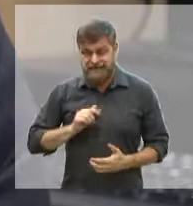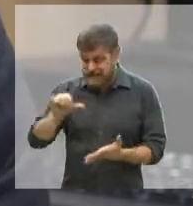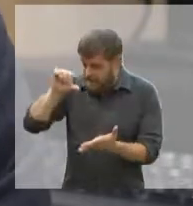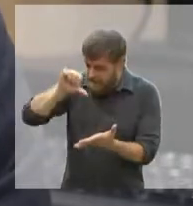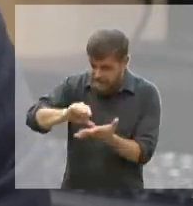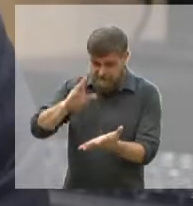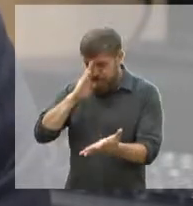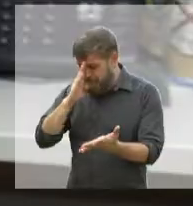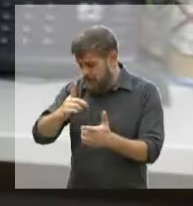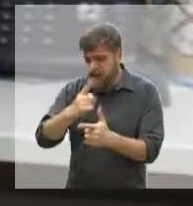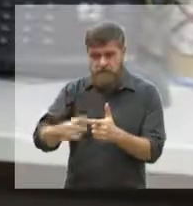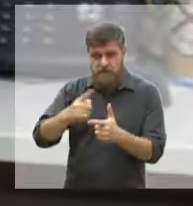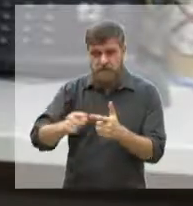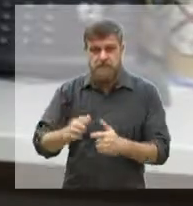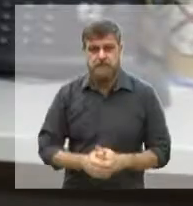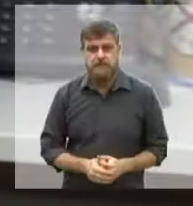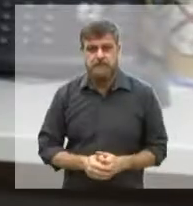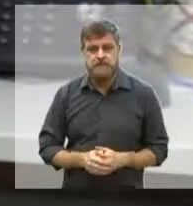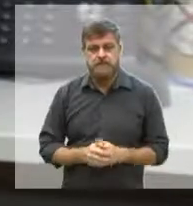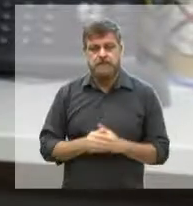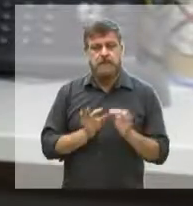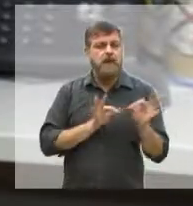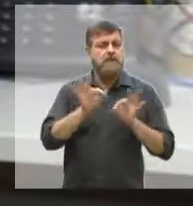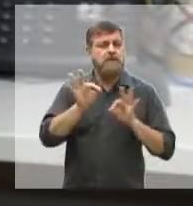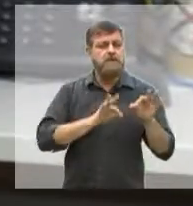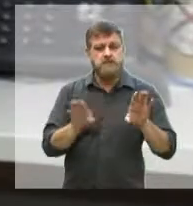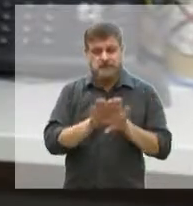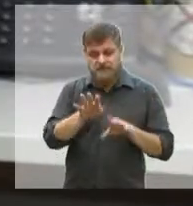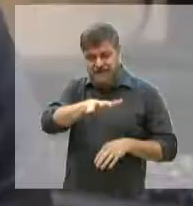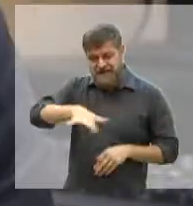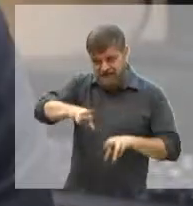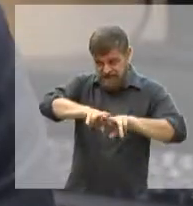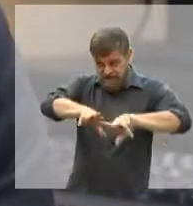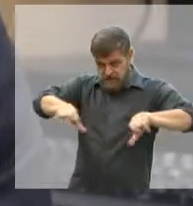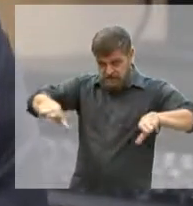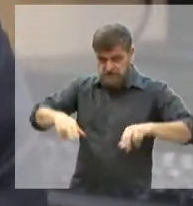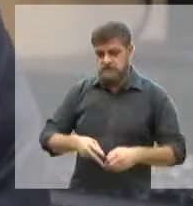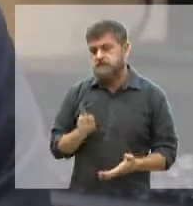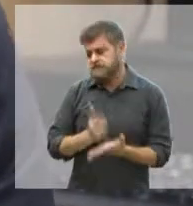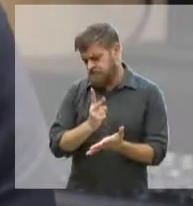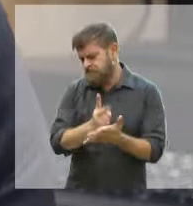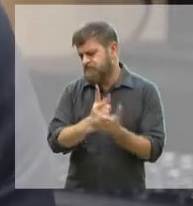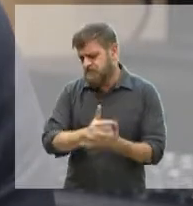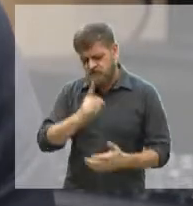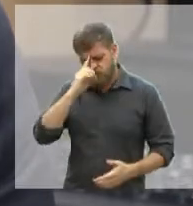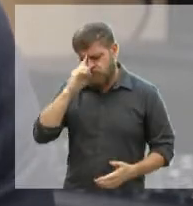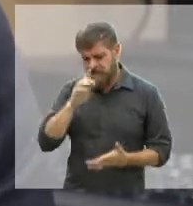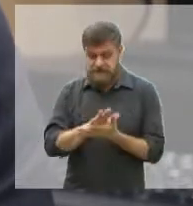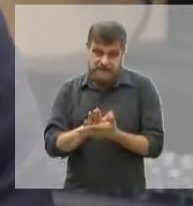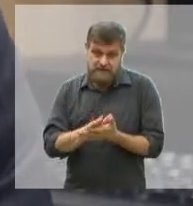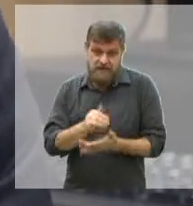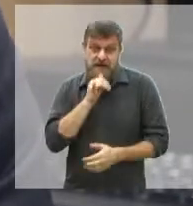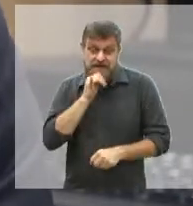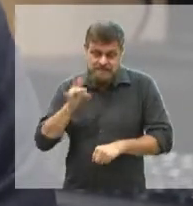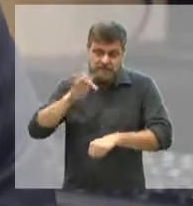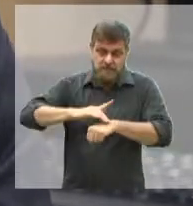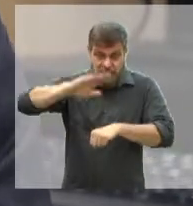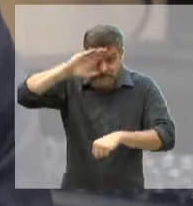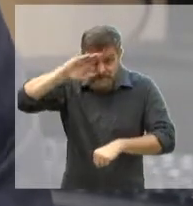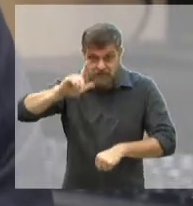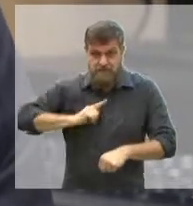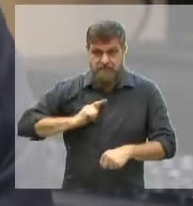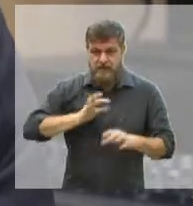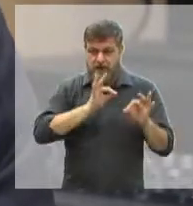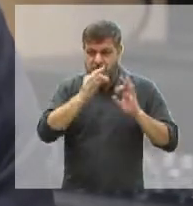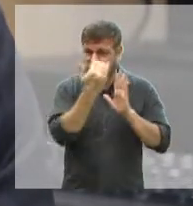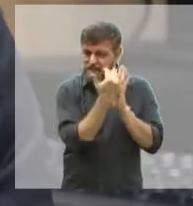para a vida pública da cidade. Esse planejamento também seria em todas as áreas? Sem dúvida. Eu dei o exemplo da dengue, mas eu acho que esse déficit de planejamento é